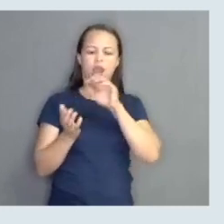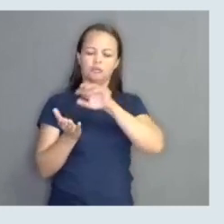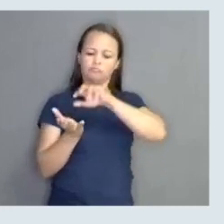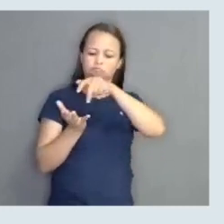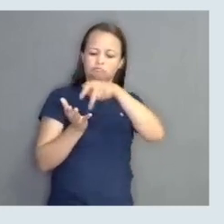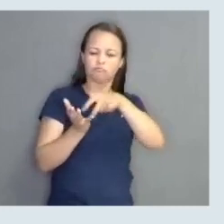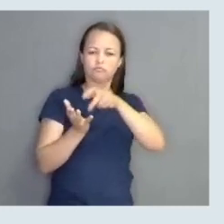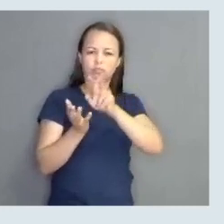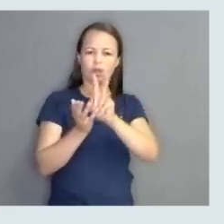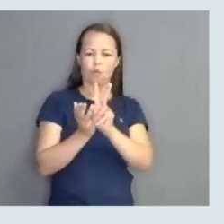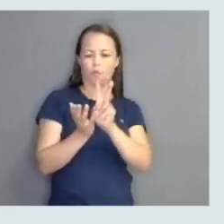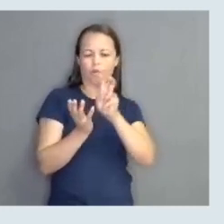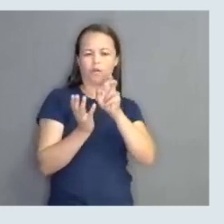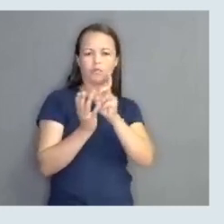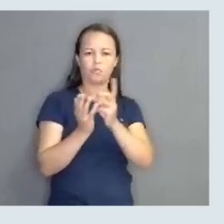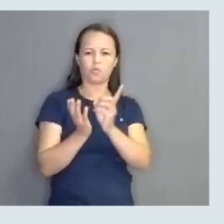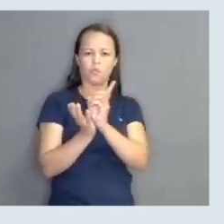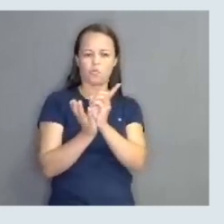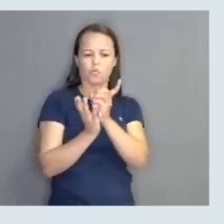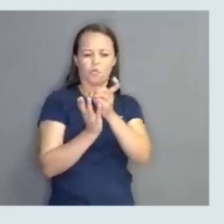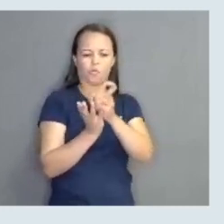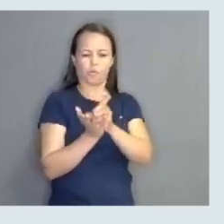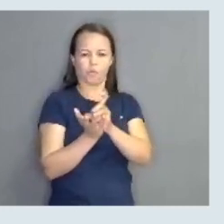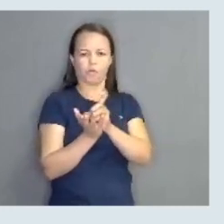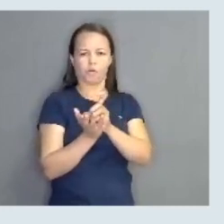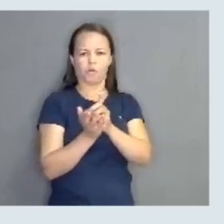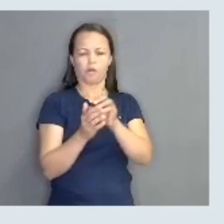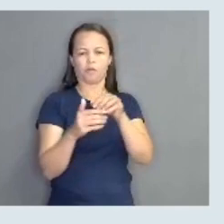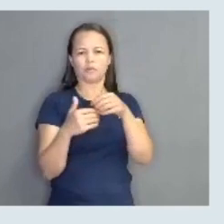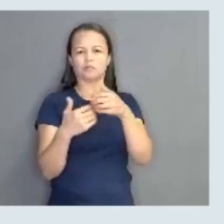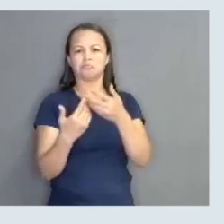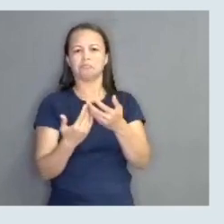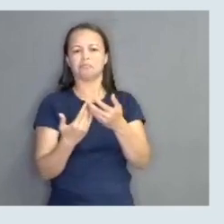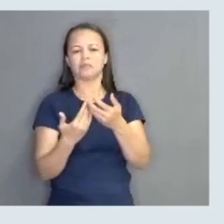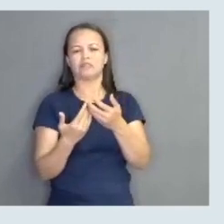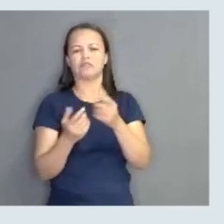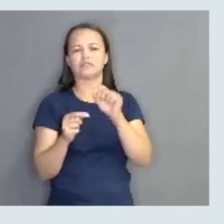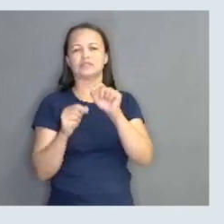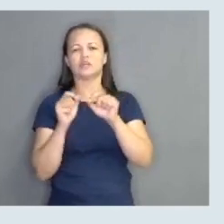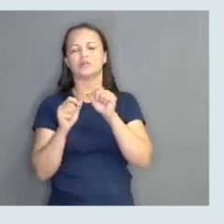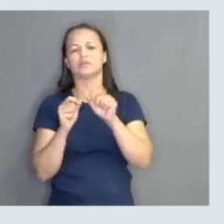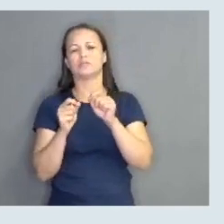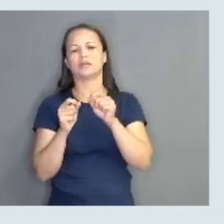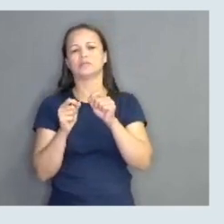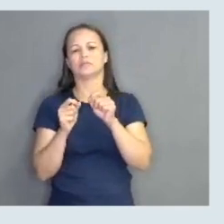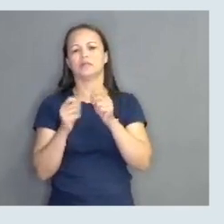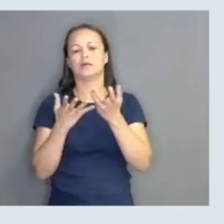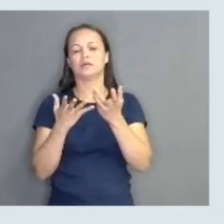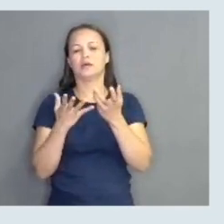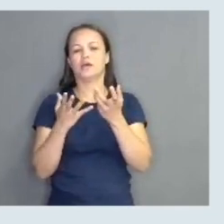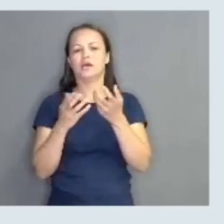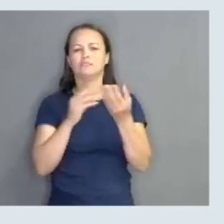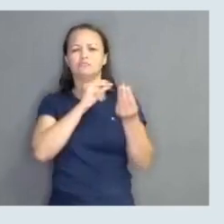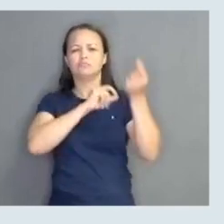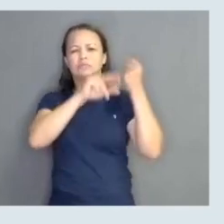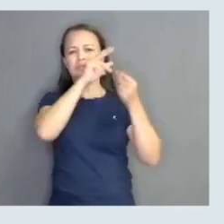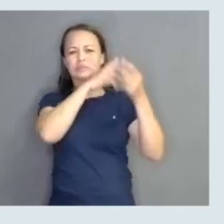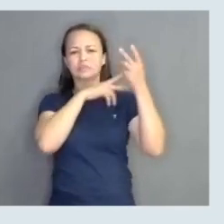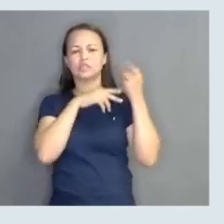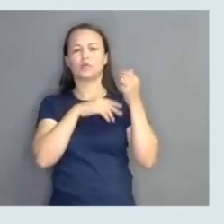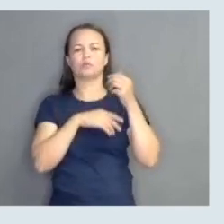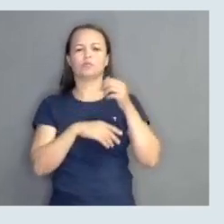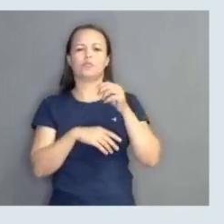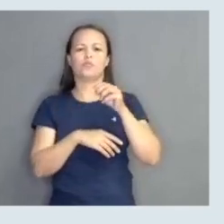inclinada. Então, fazendo uma comparação com civilizações mais antigas, como no Egito, eles